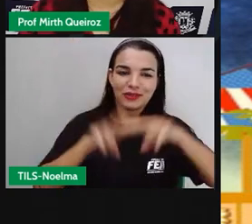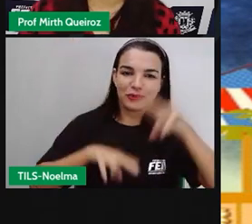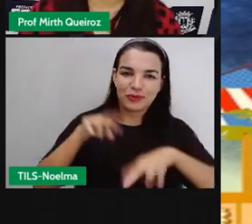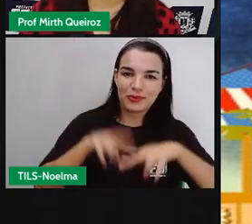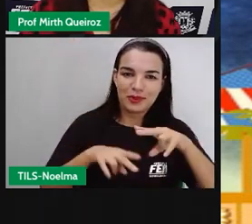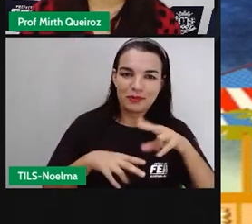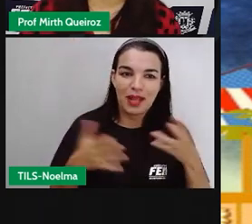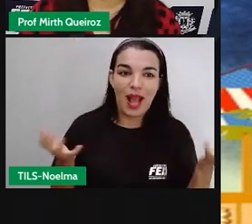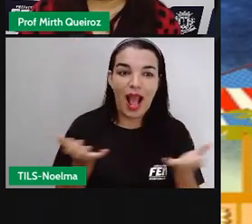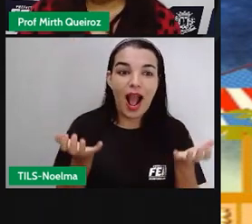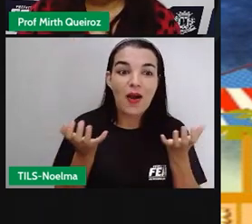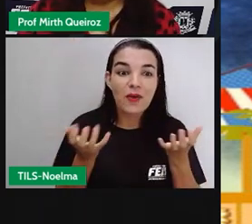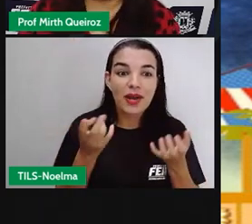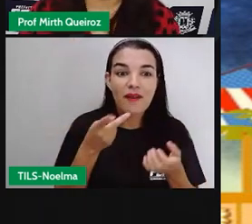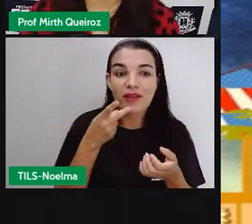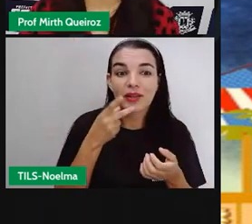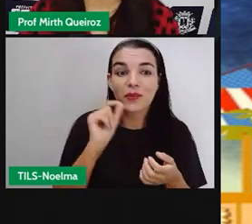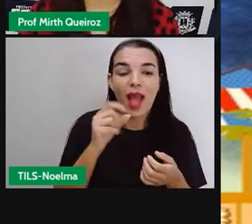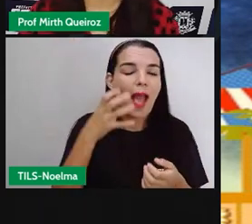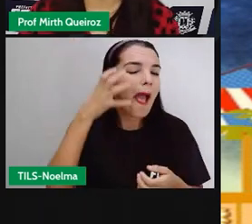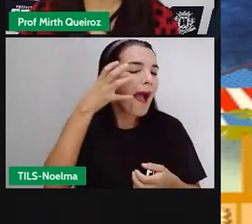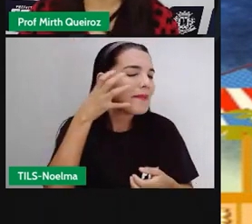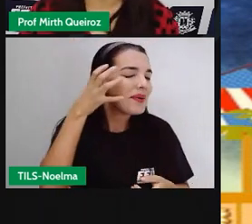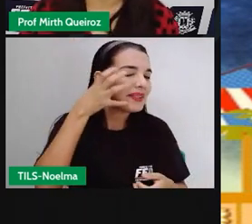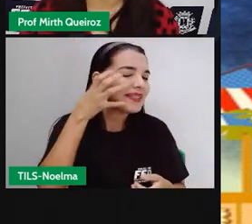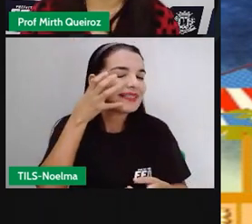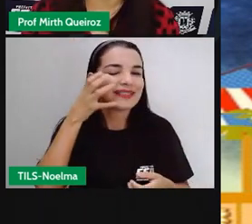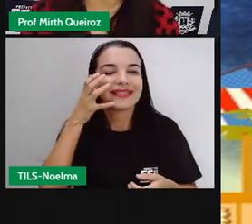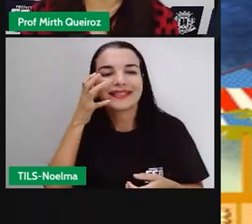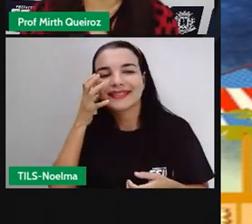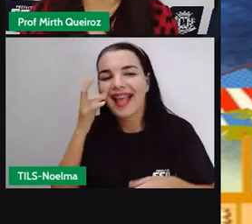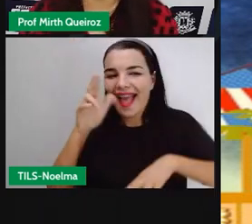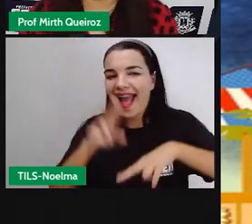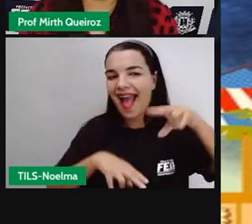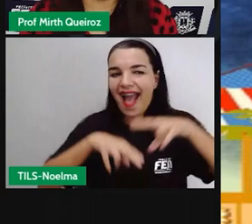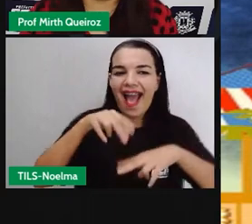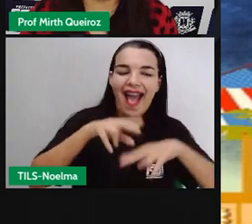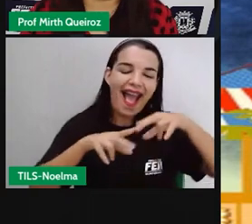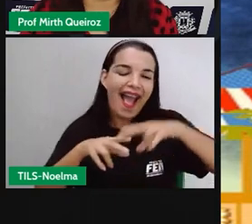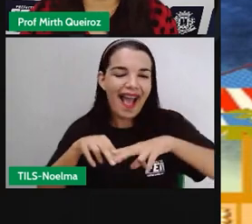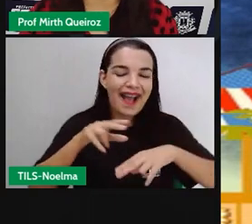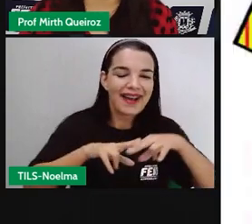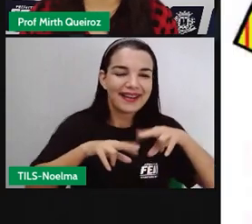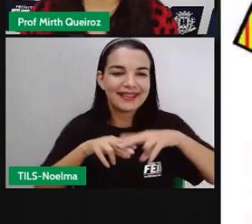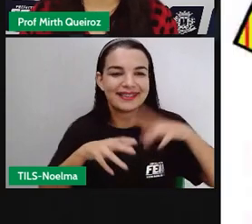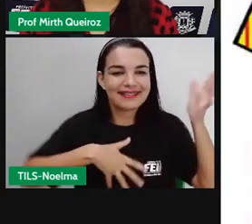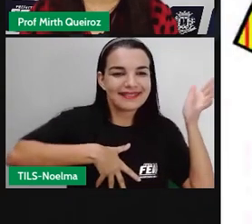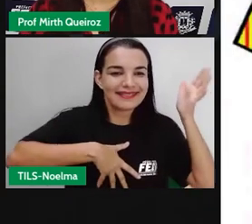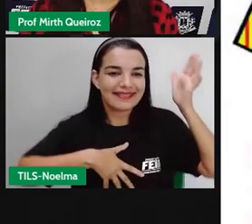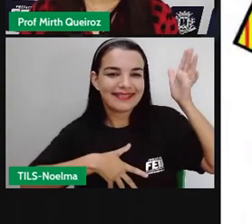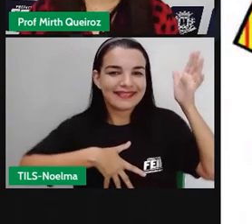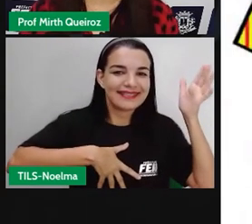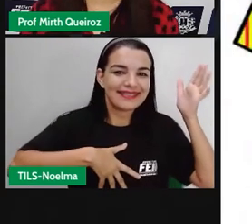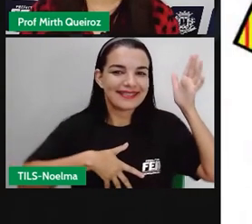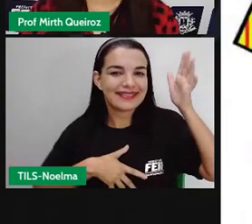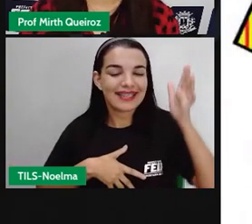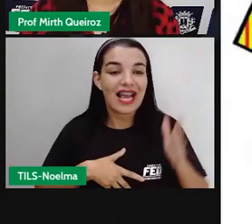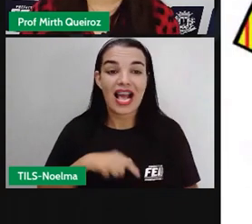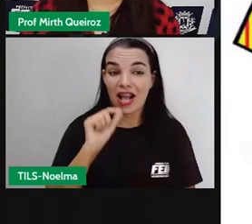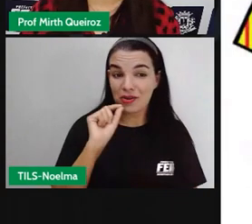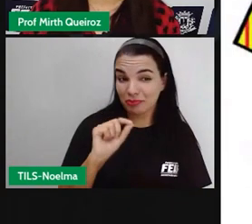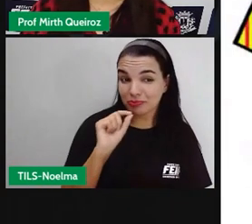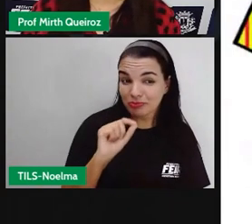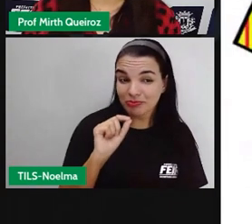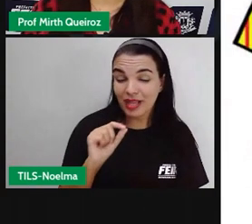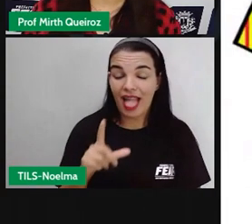agora falando sobre música, mais música junina, ritmos juninos. E dentre